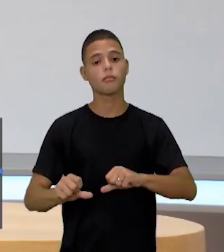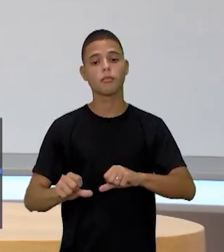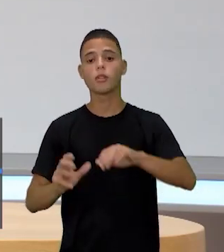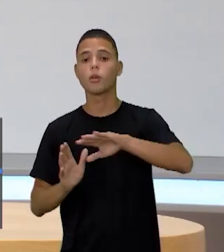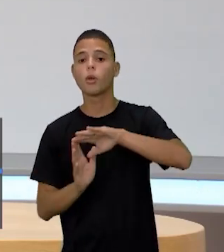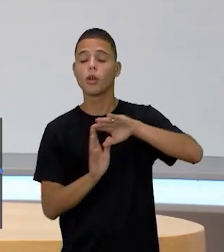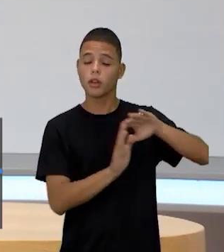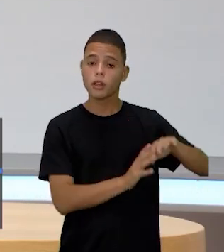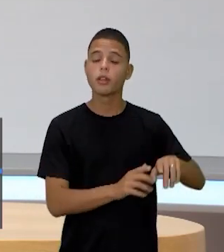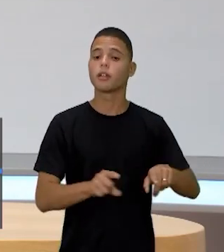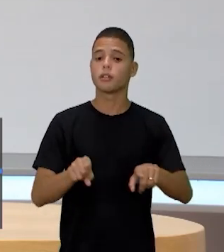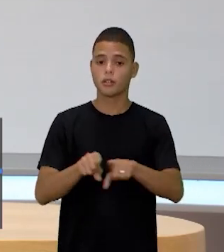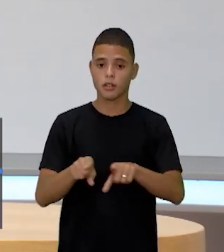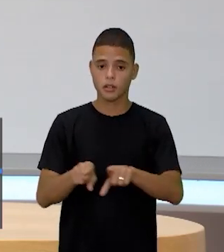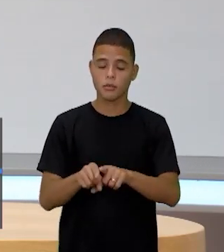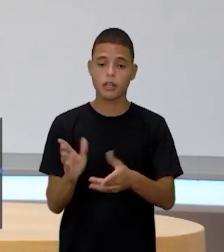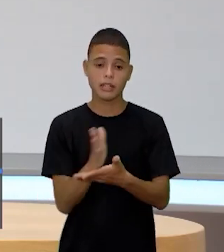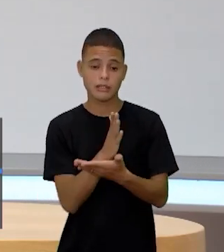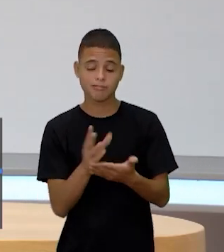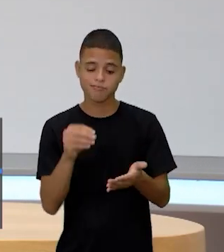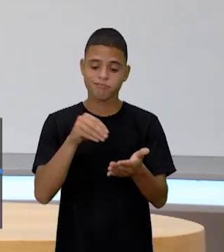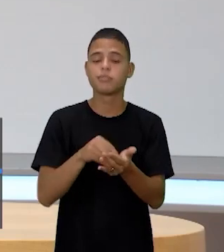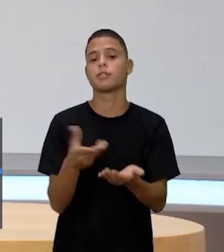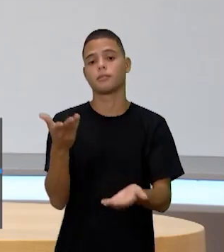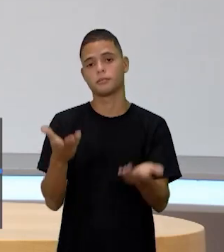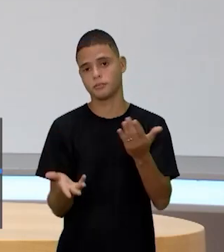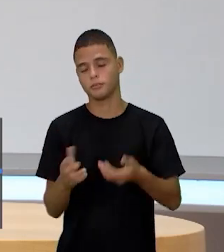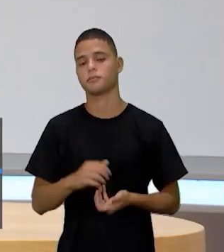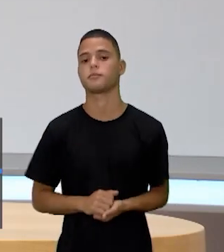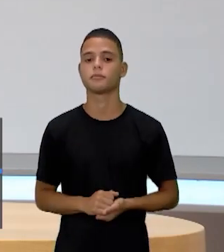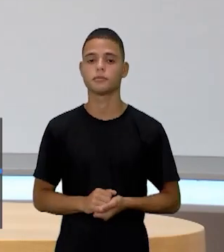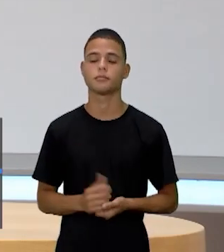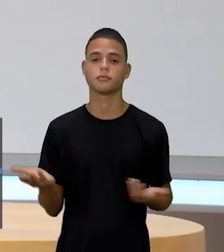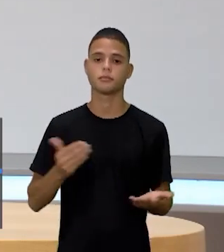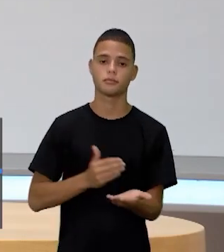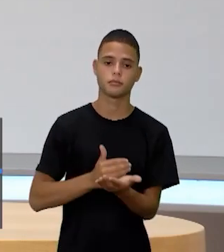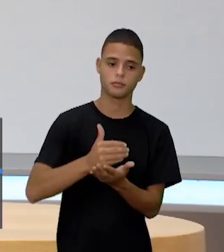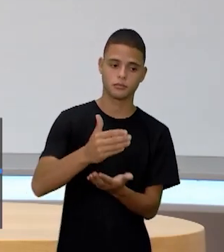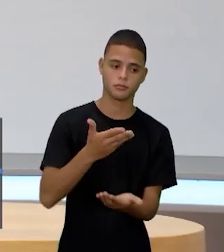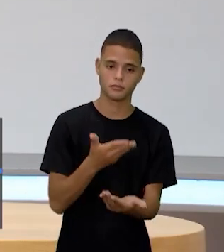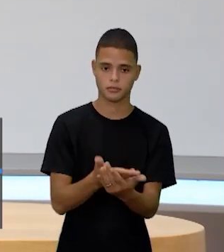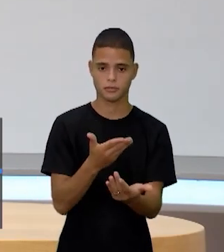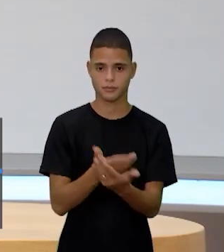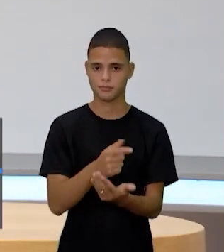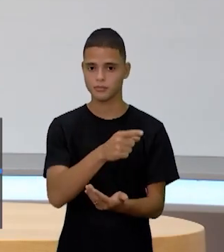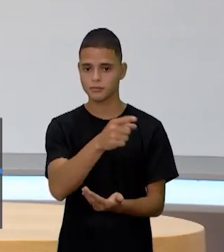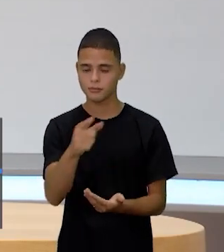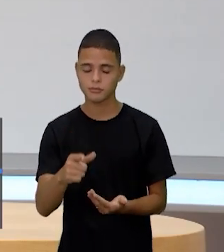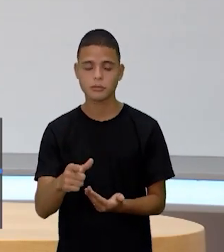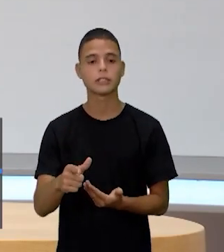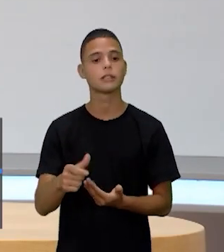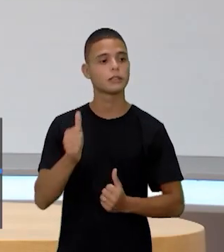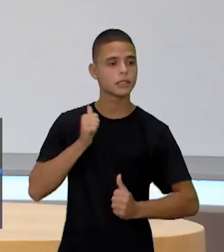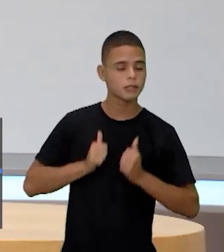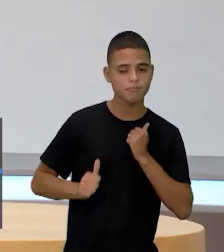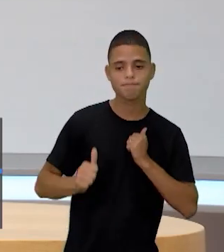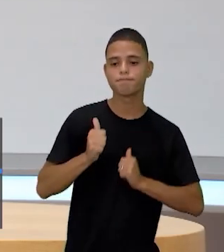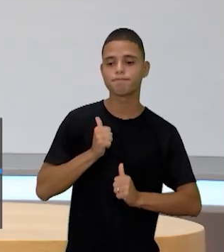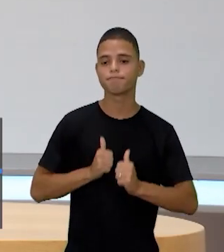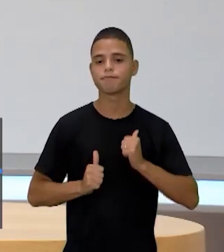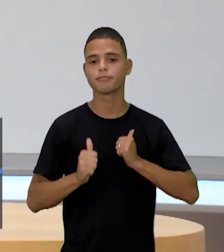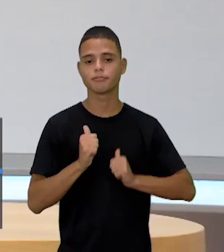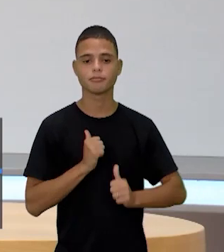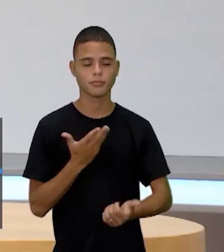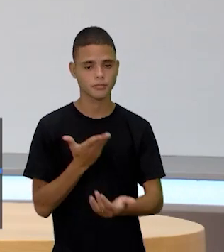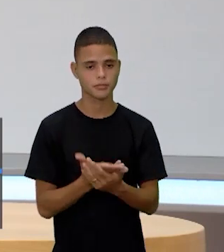alteram o equilíbrio químico. Aí, para começar a aula, para vocês entrarem naquele clima de aula, né, para